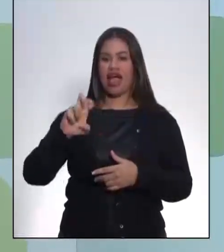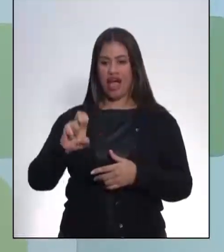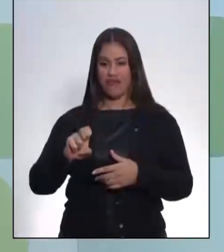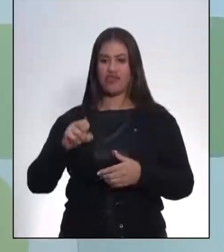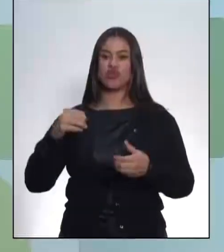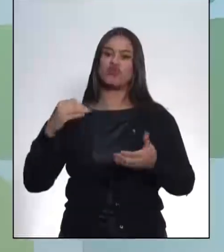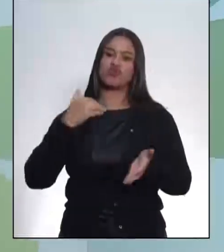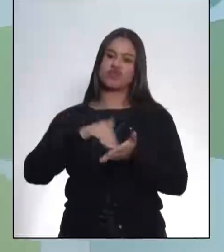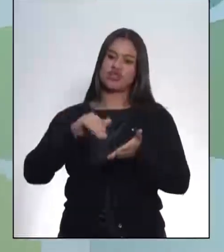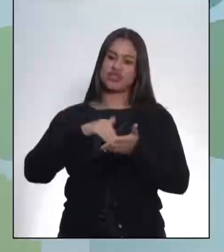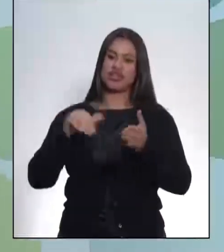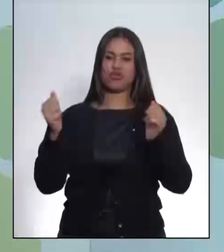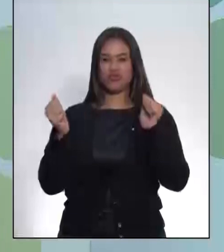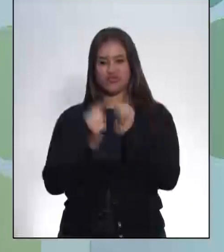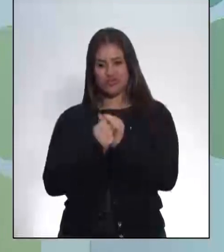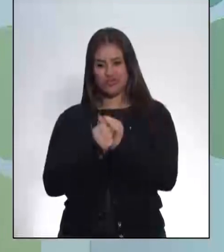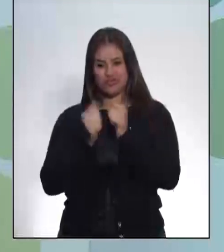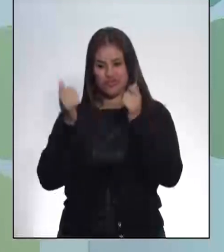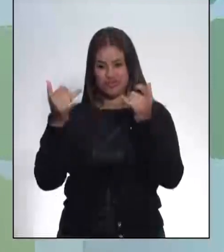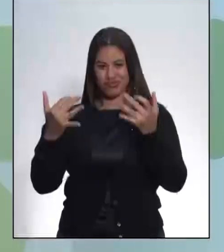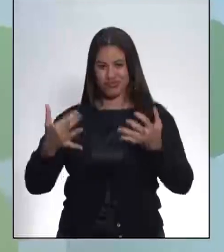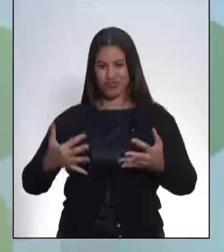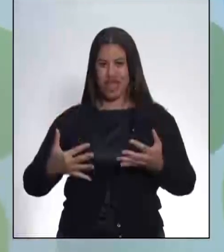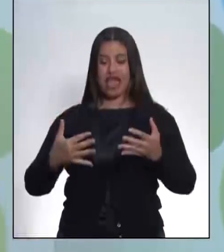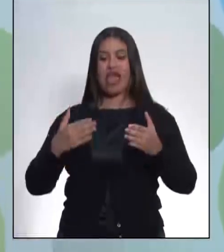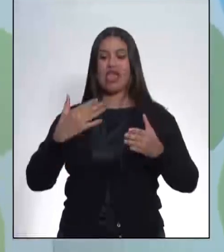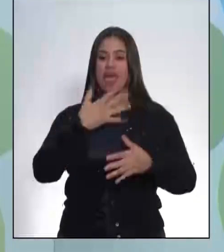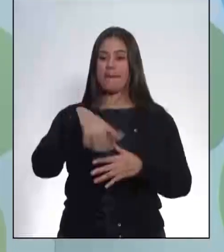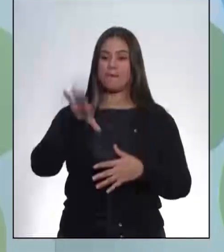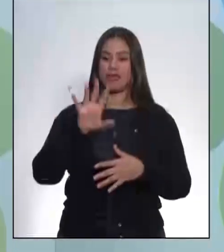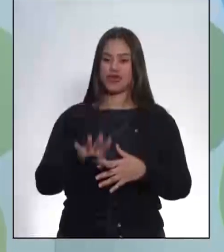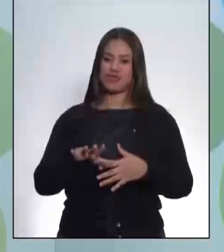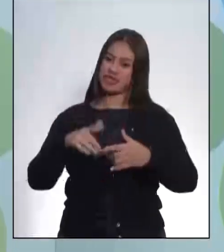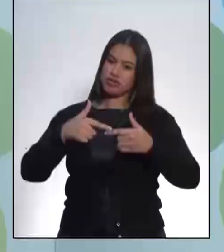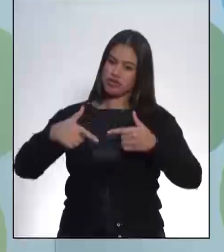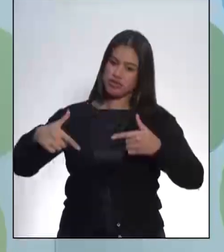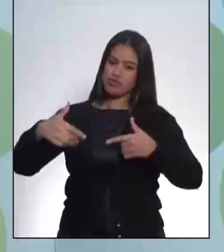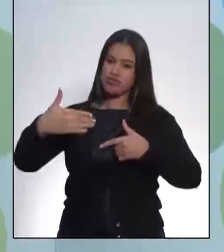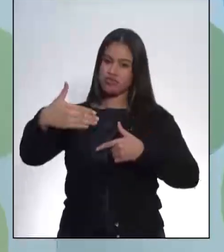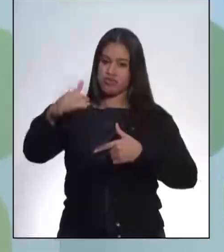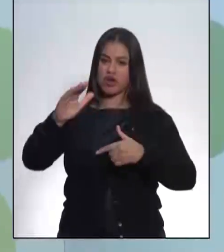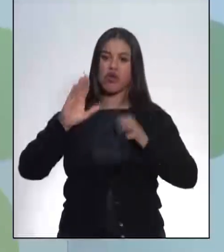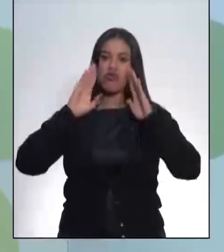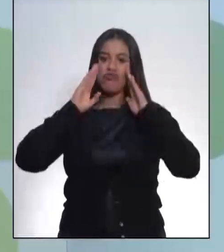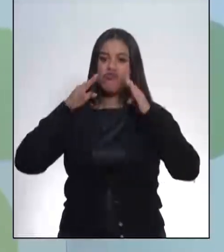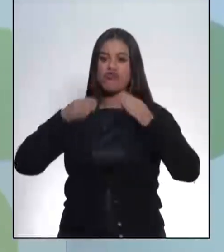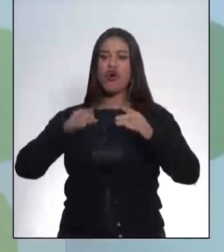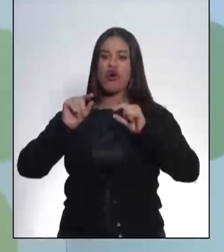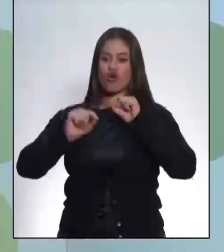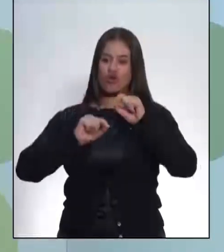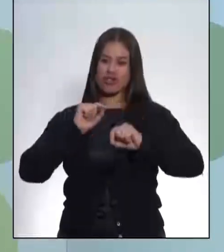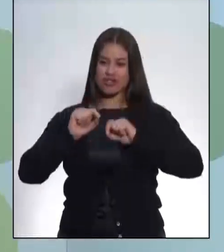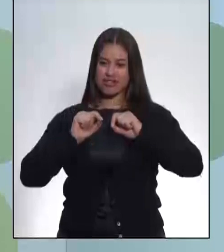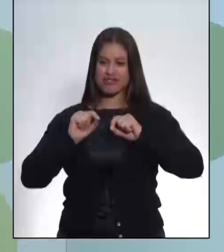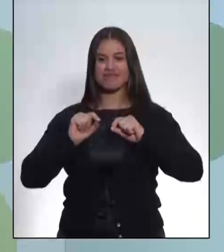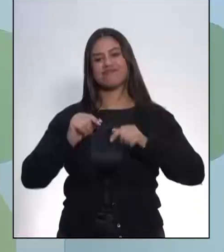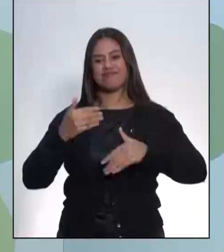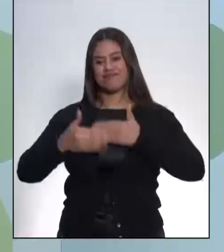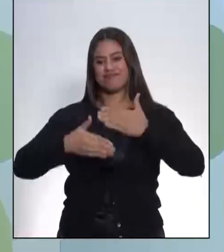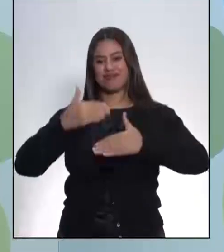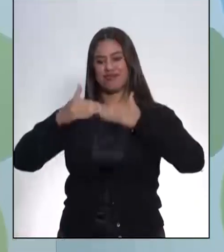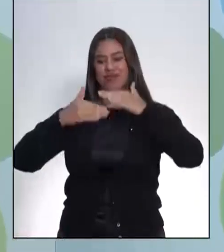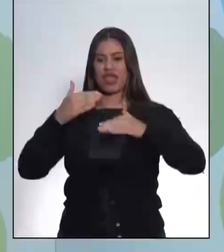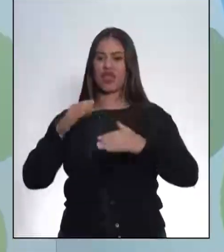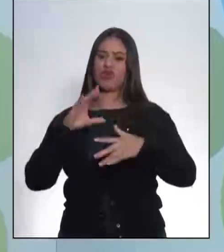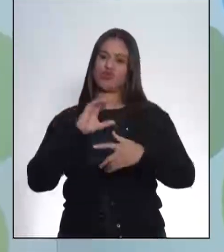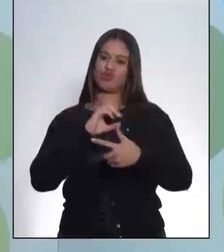você vai continuar, porque ele vai soltar para você, explicar para você toda a programação que a gente vai ter aí nos próximos dias, preocupados com o seu desempenho no Enem. Tá